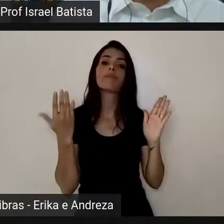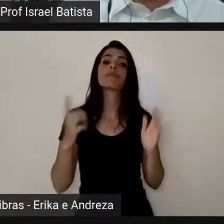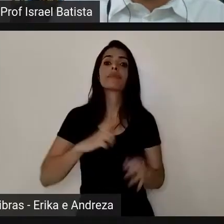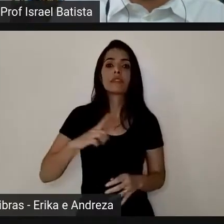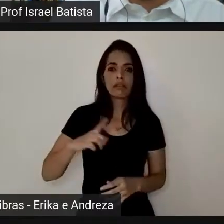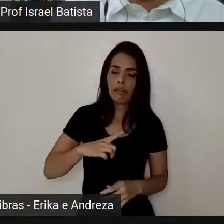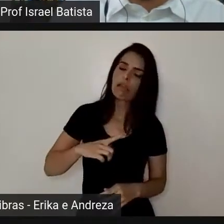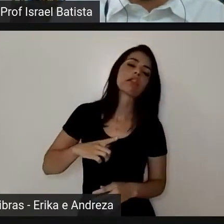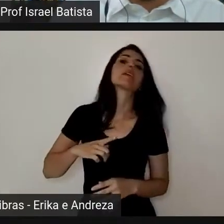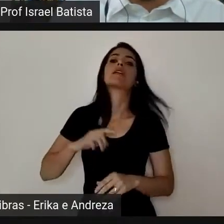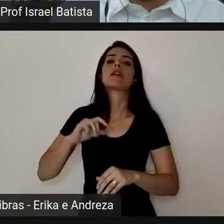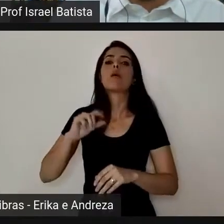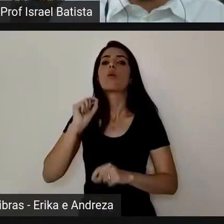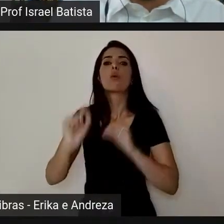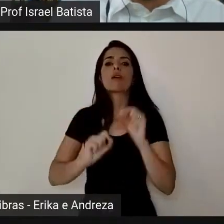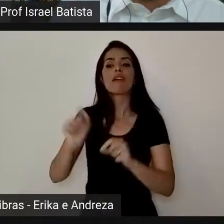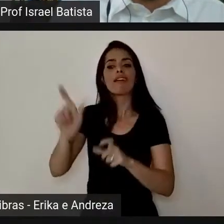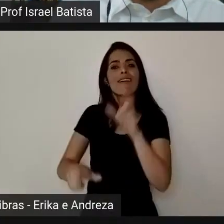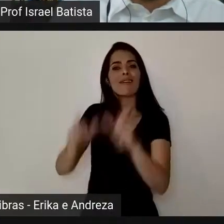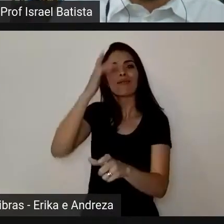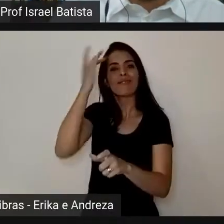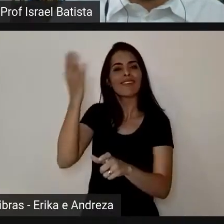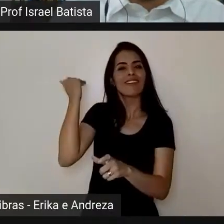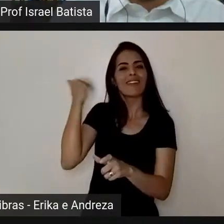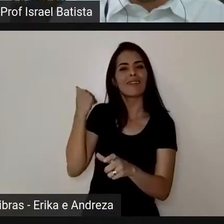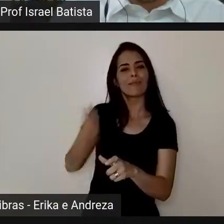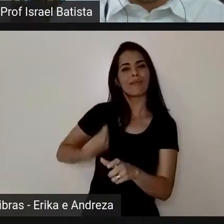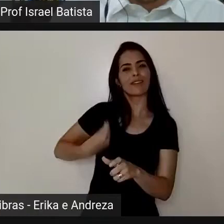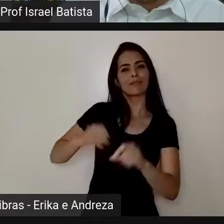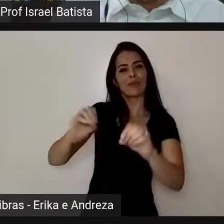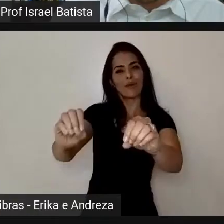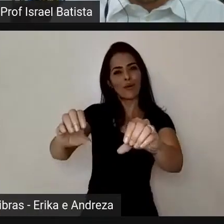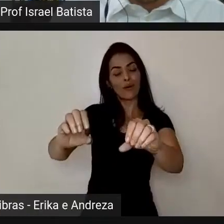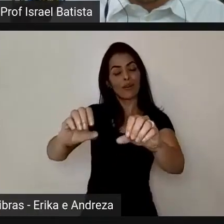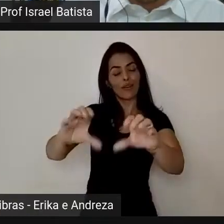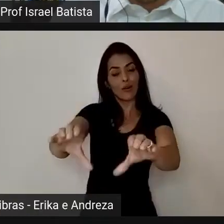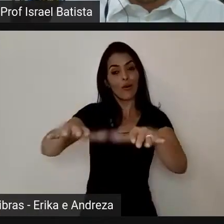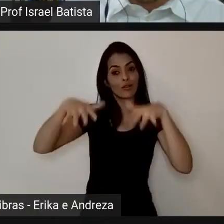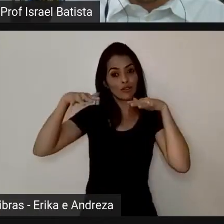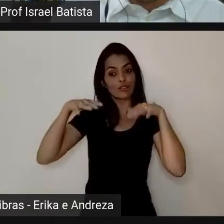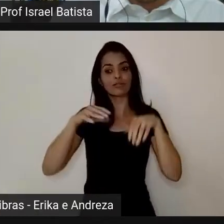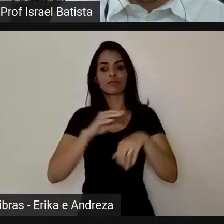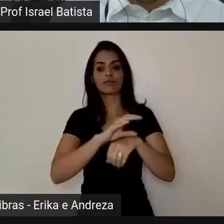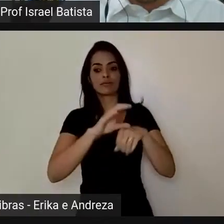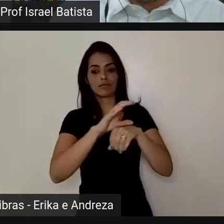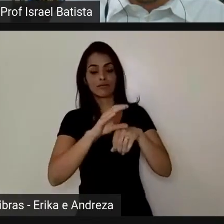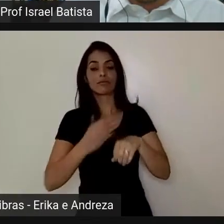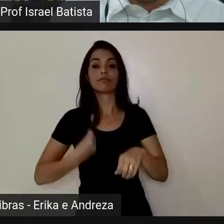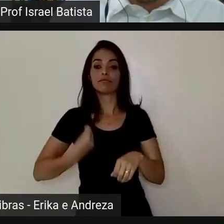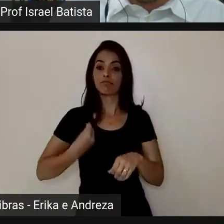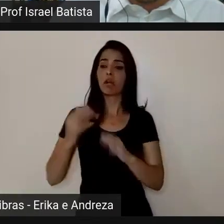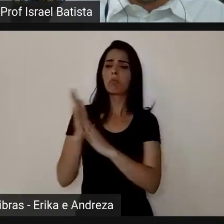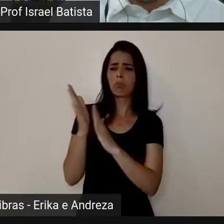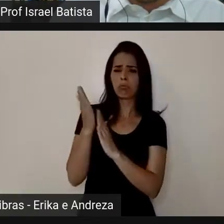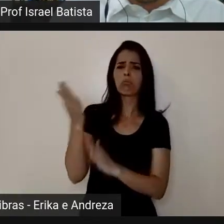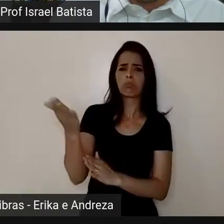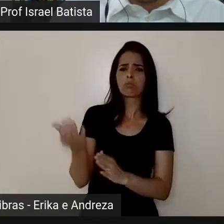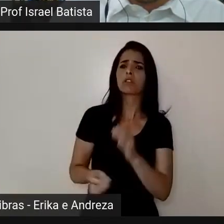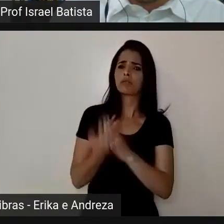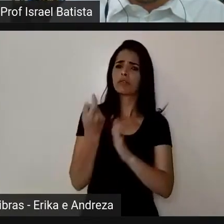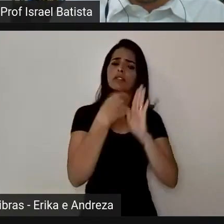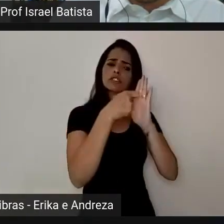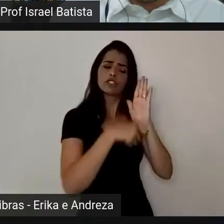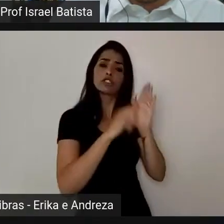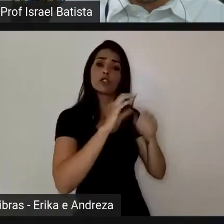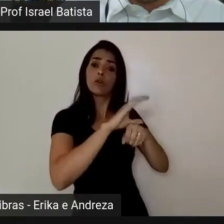estamos. Então, eu louvo muito dos intuitos que os legisladores, os constituintes tiveram, né, em 88